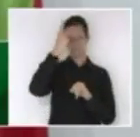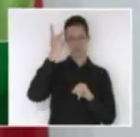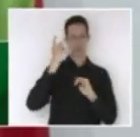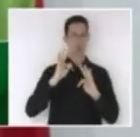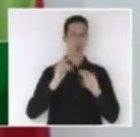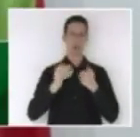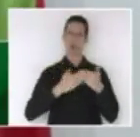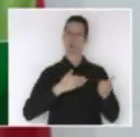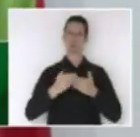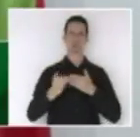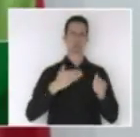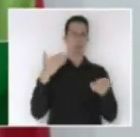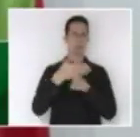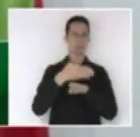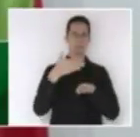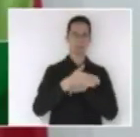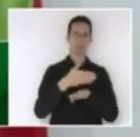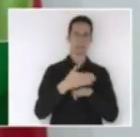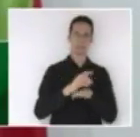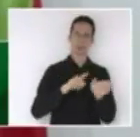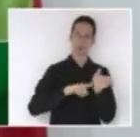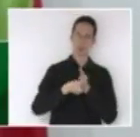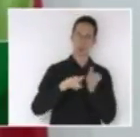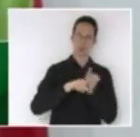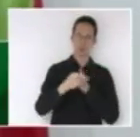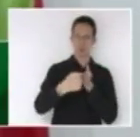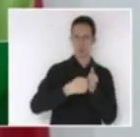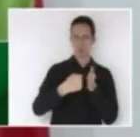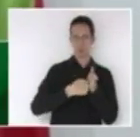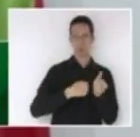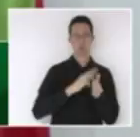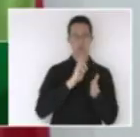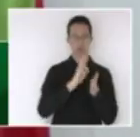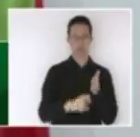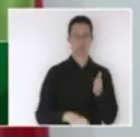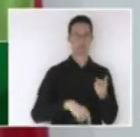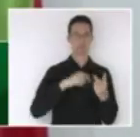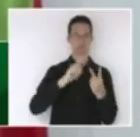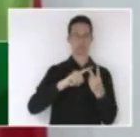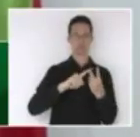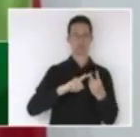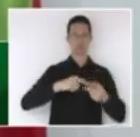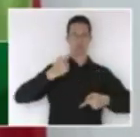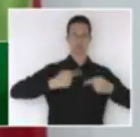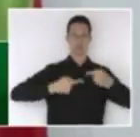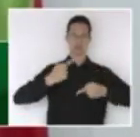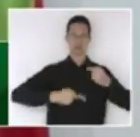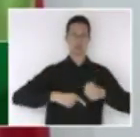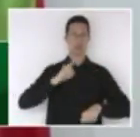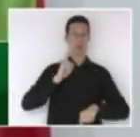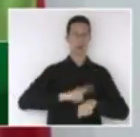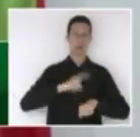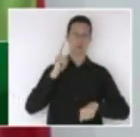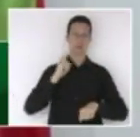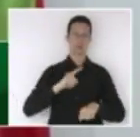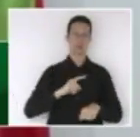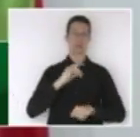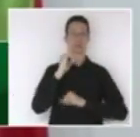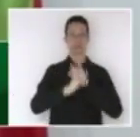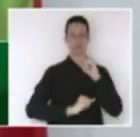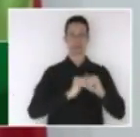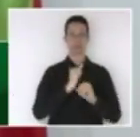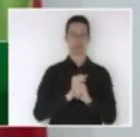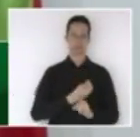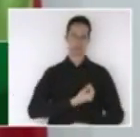brasileiros. Segundo, é debates transmitidos ao vivo na internet, com a presença de artistas, estudiosos e